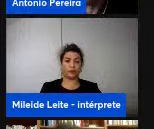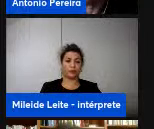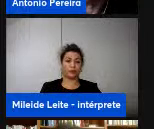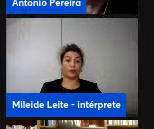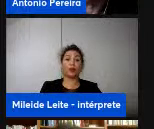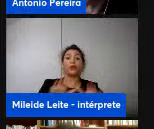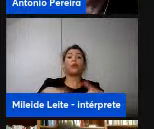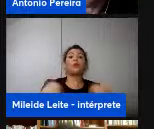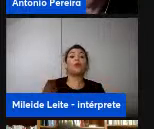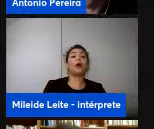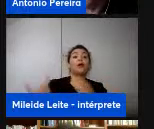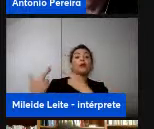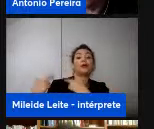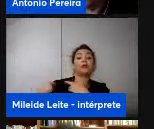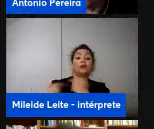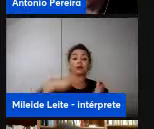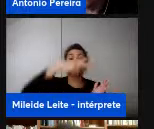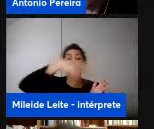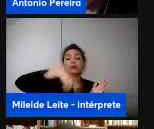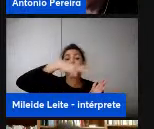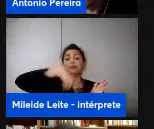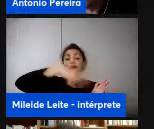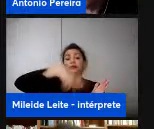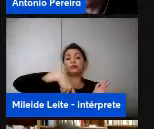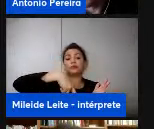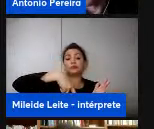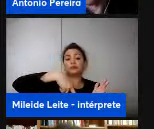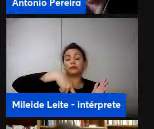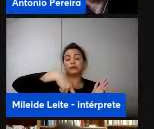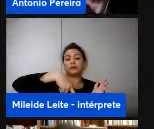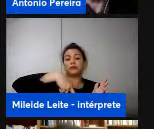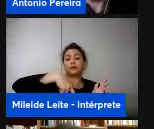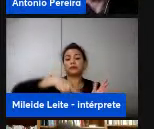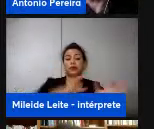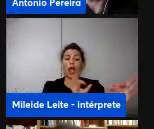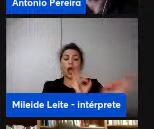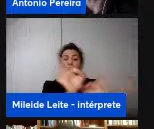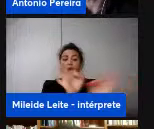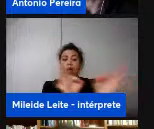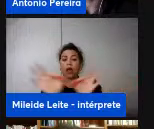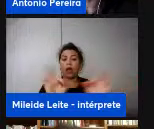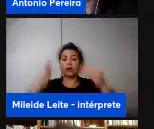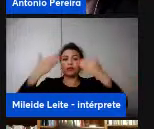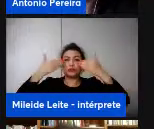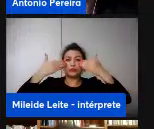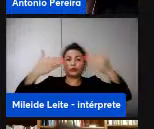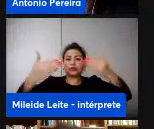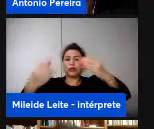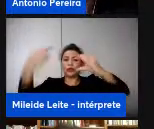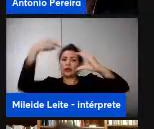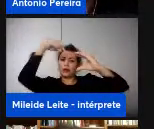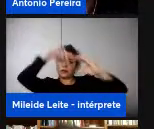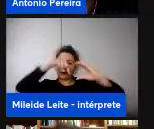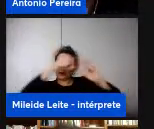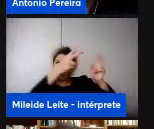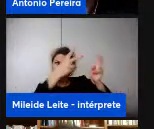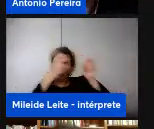Qual é o papel da leitura na construção dos modelos internos que a gente tem do